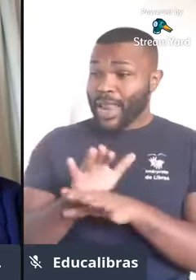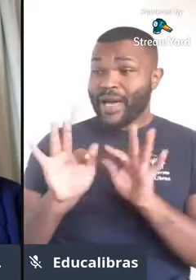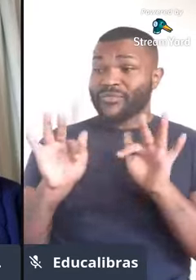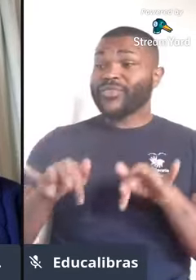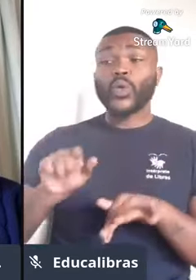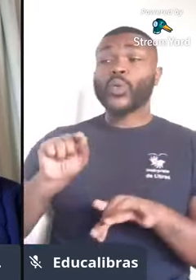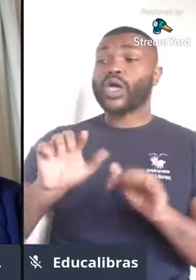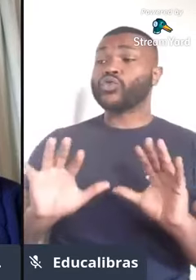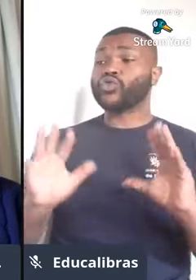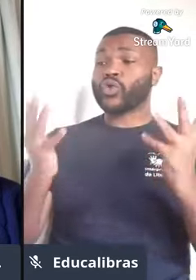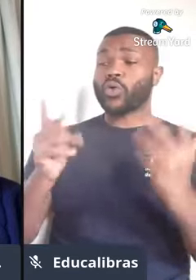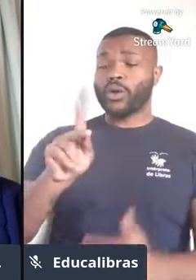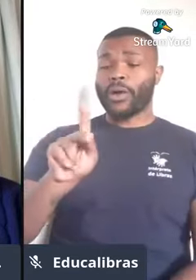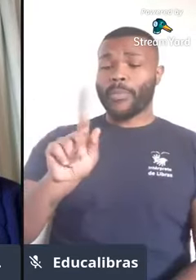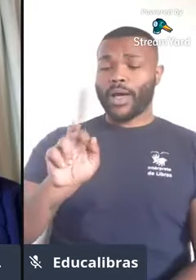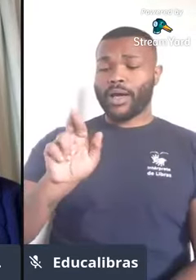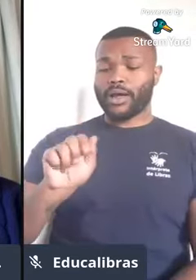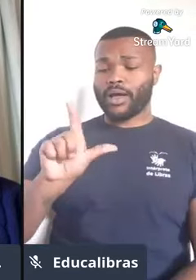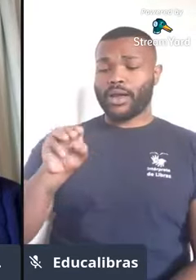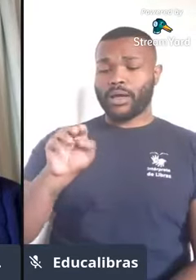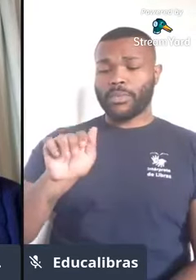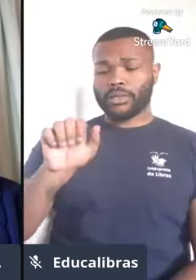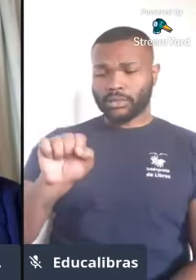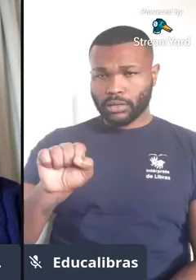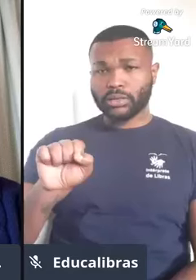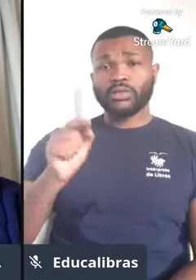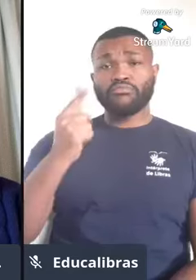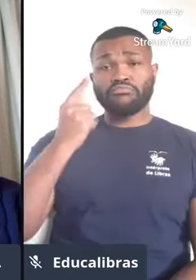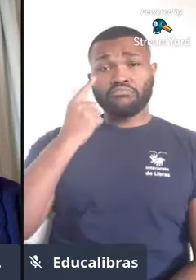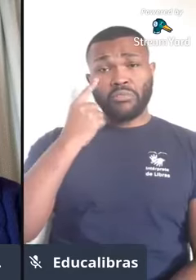a gente consegue, se faz sentido retomar